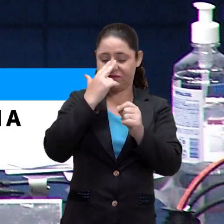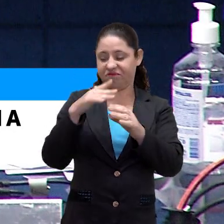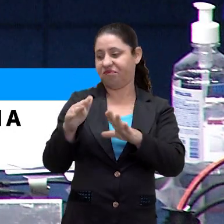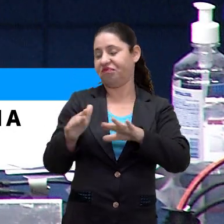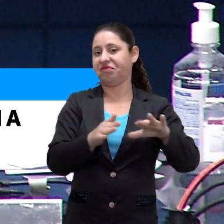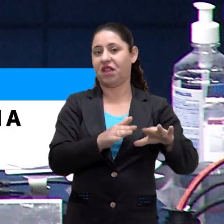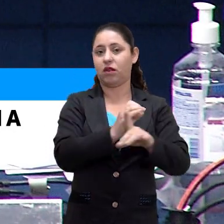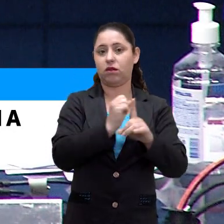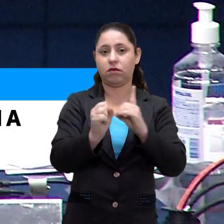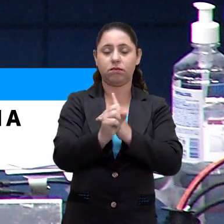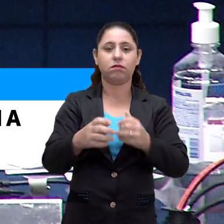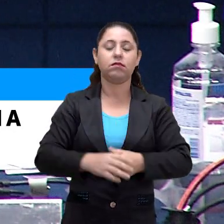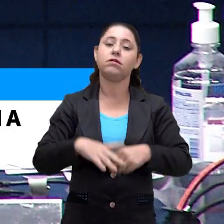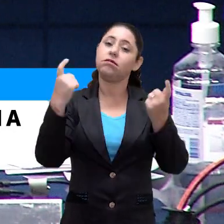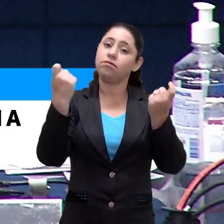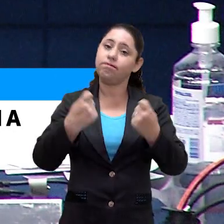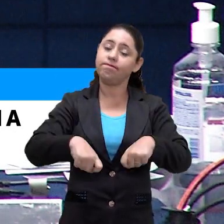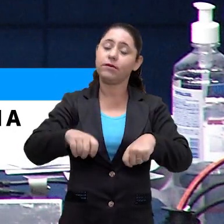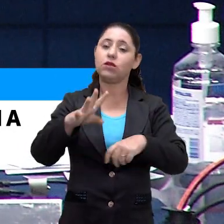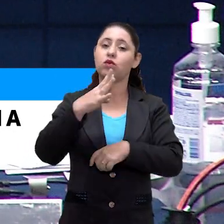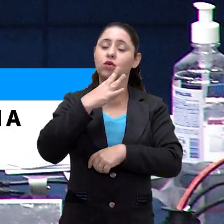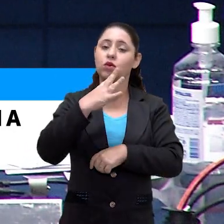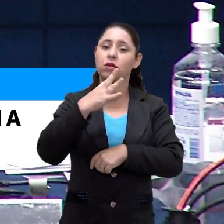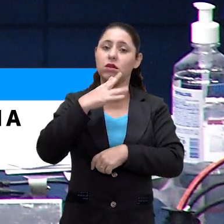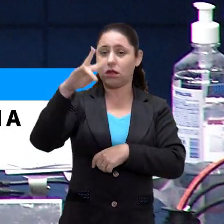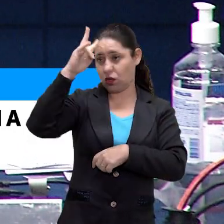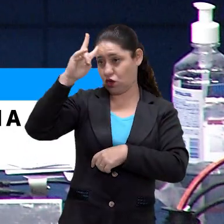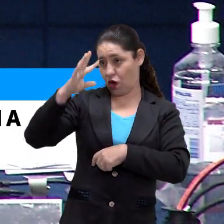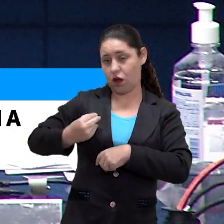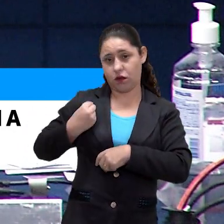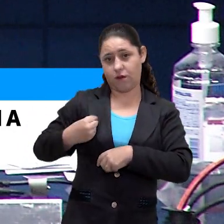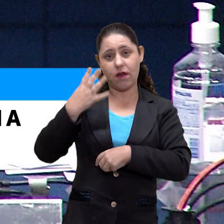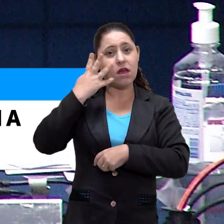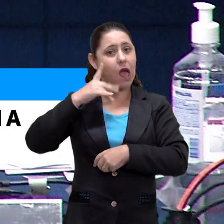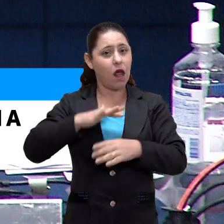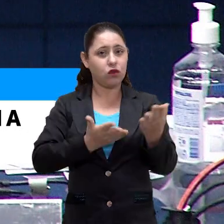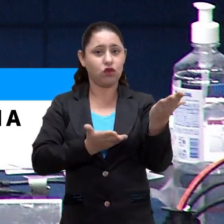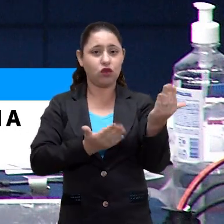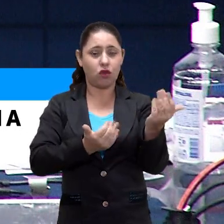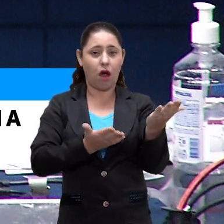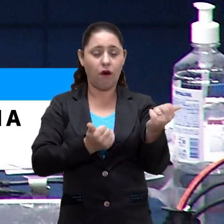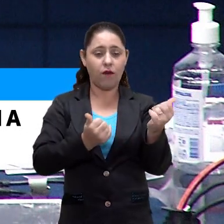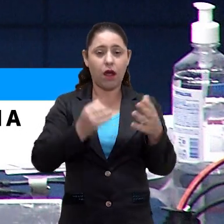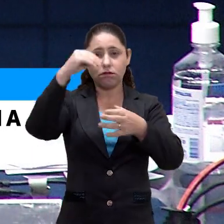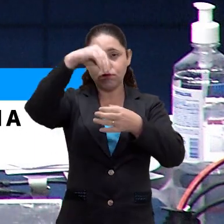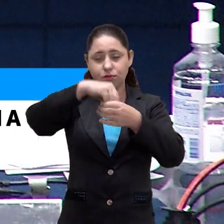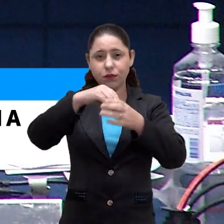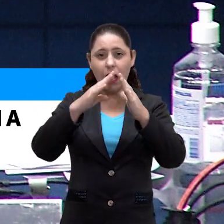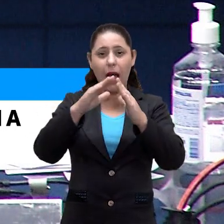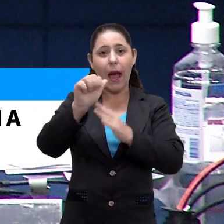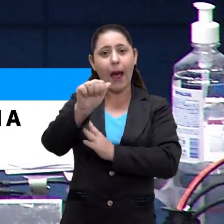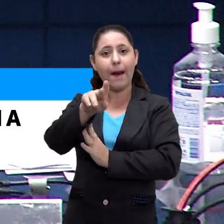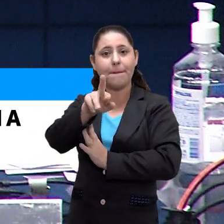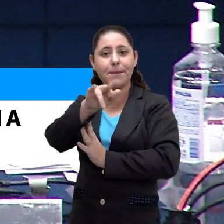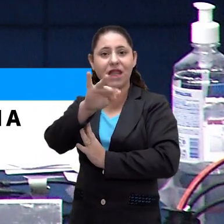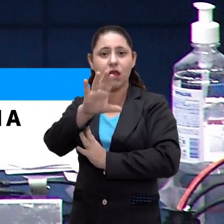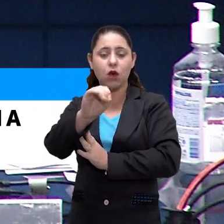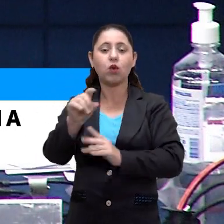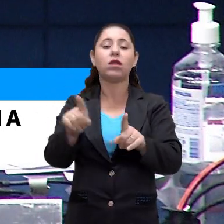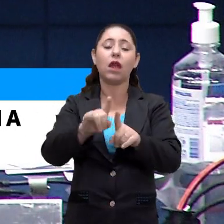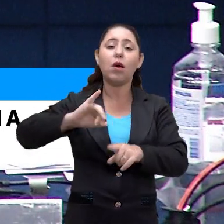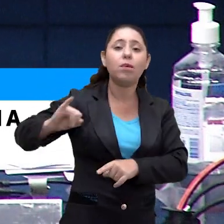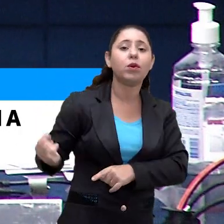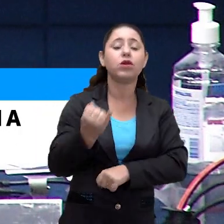ficam marginalizados da sociedade. Por isso, é necessário que se dê amplo conhecimento da história de vida das crianças e adolescentes em